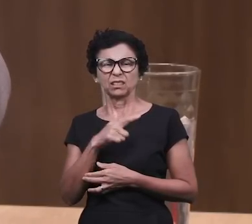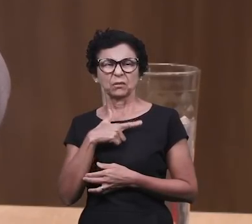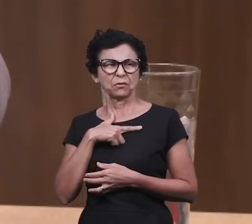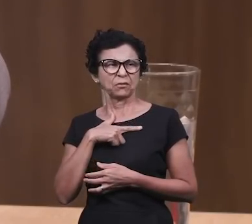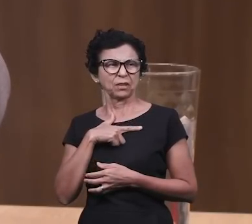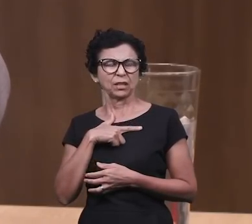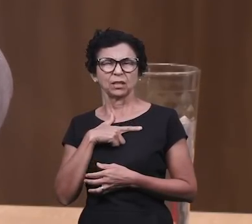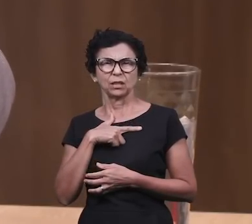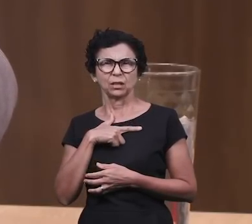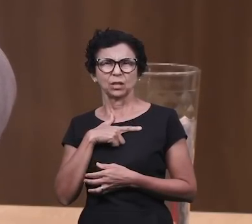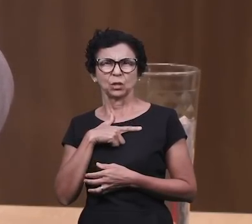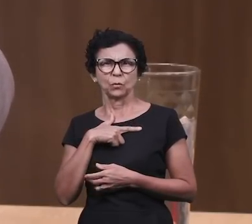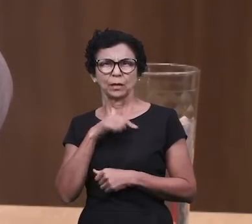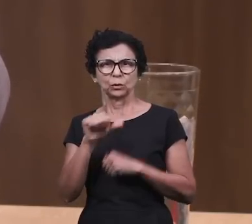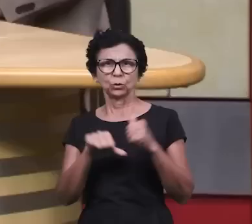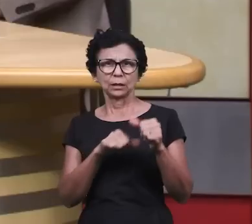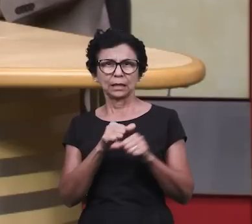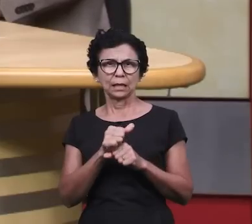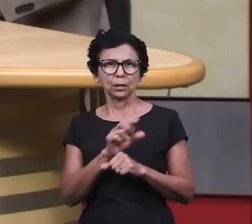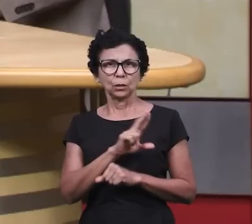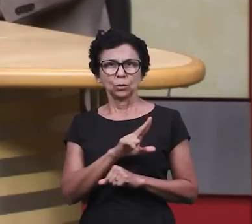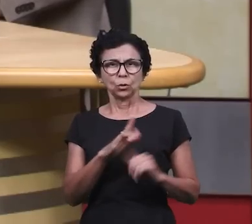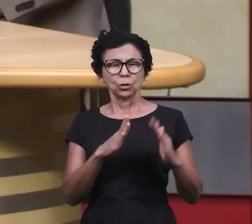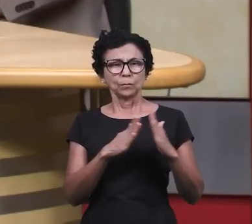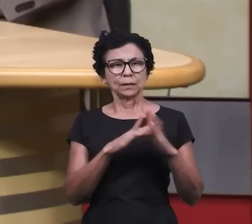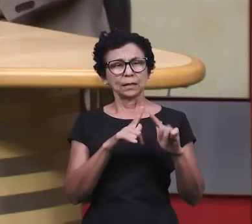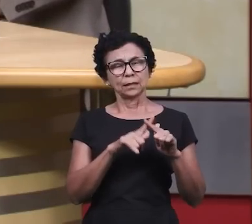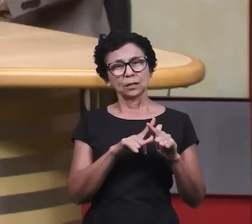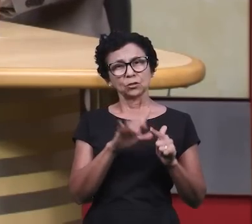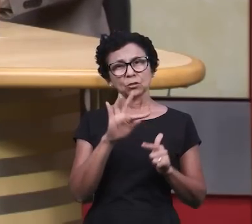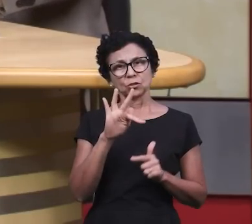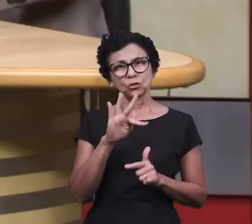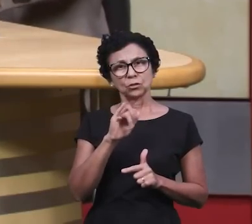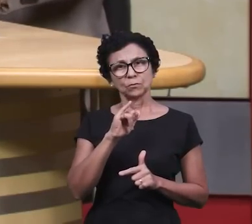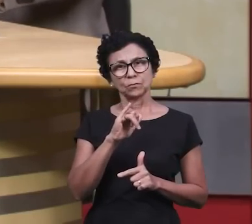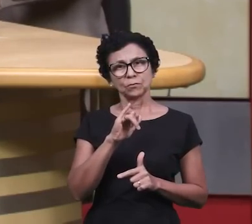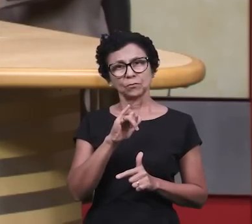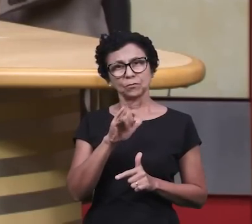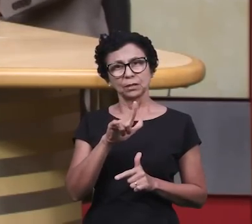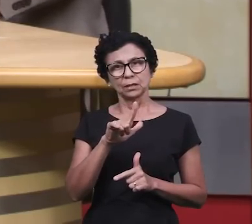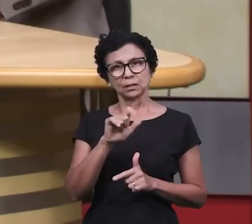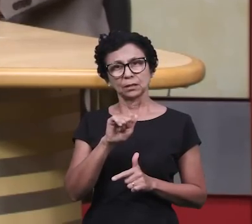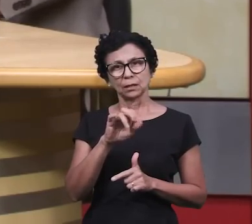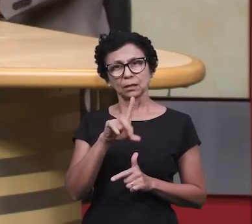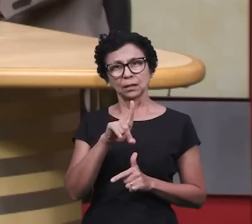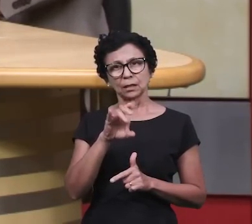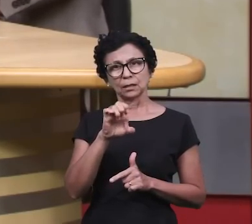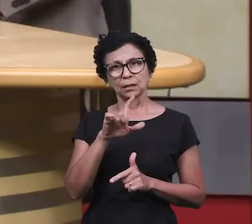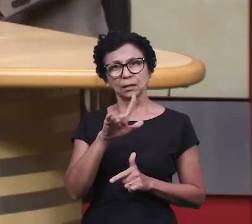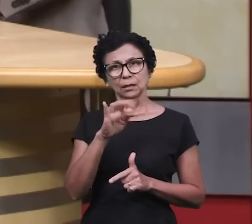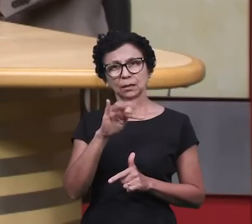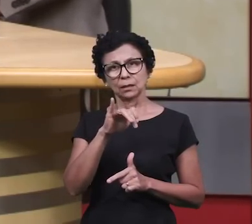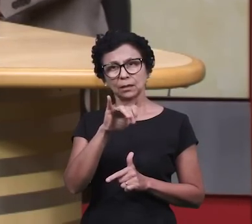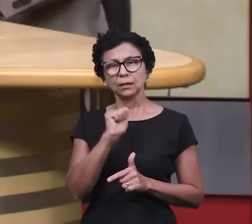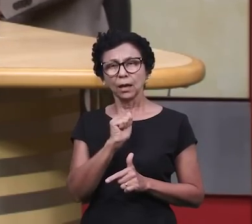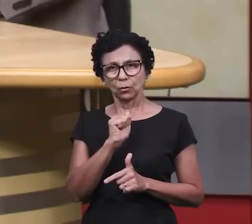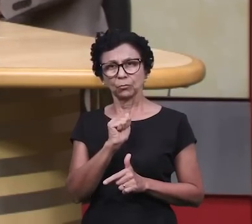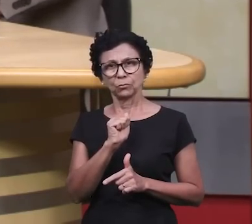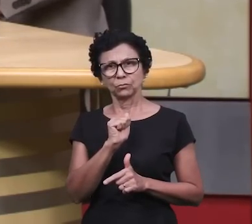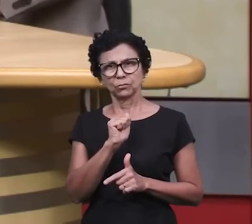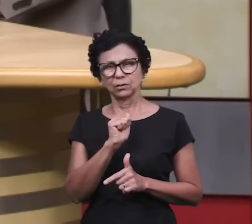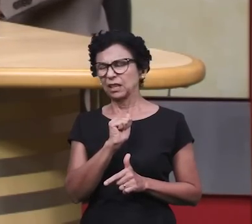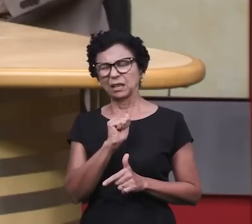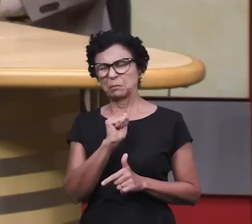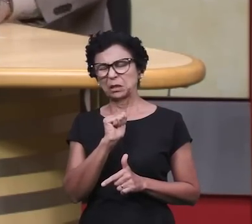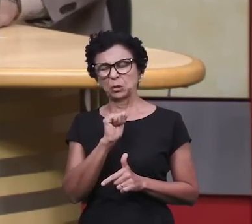e botaram o nome Igreja Filadélfia, que é um nome interessante também, né? Bíblico, né? Mas não deu certo,